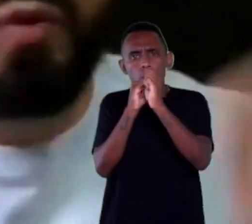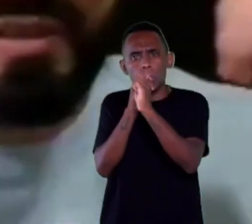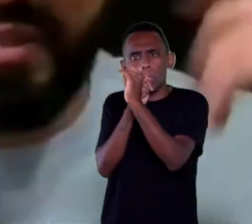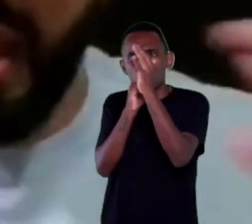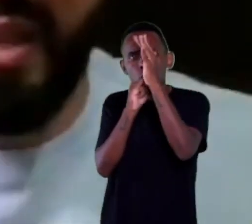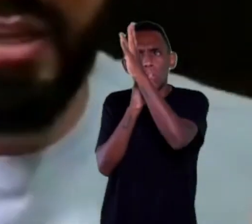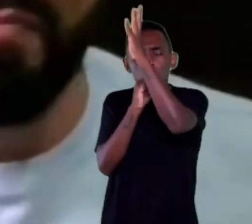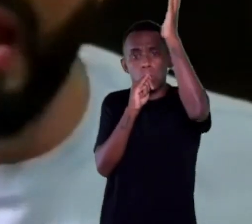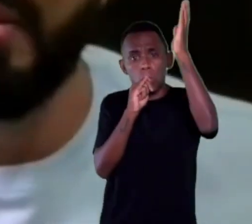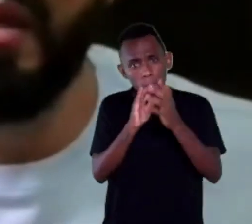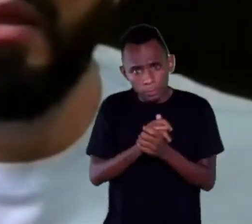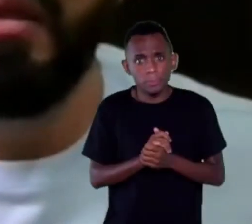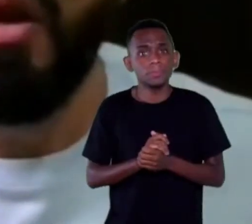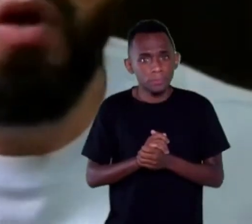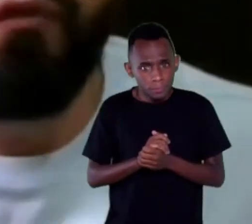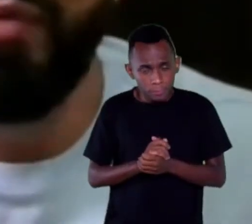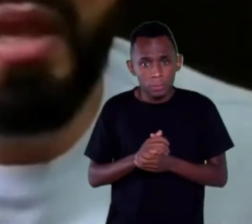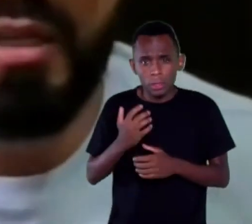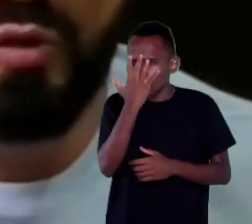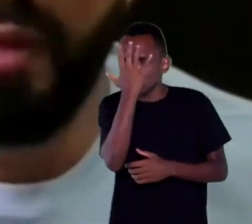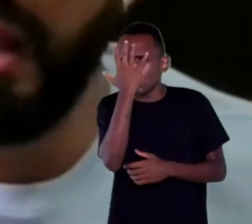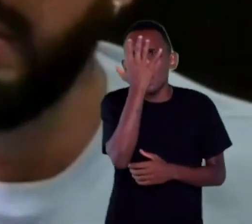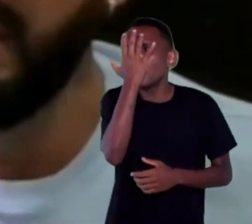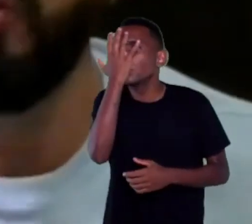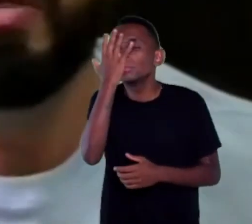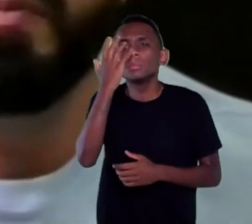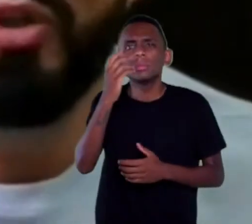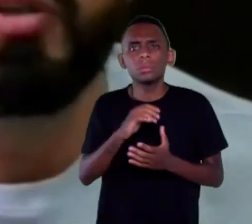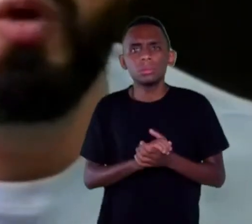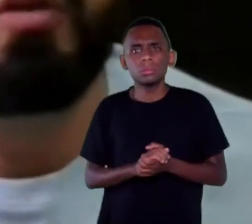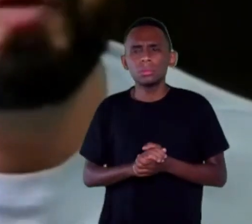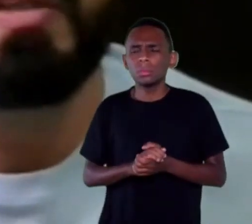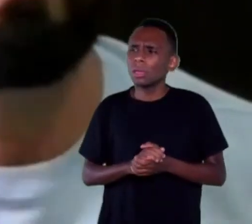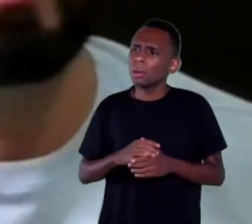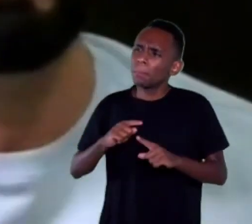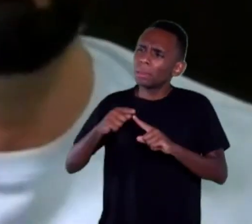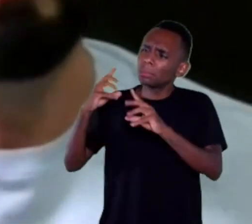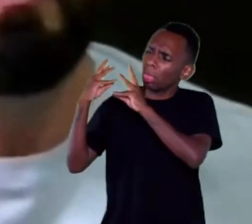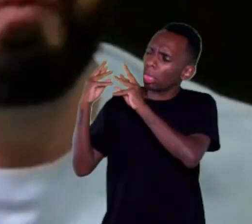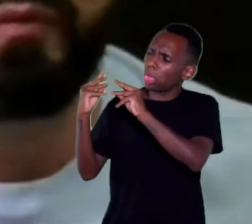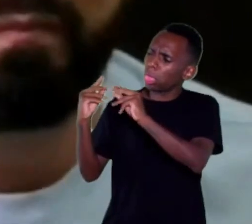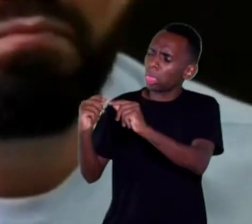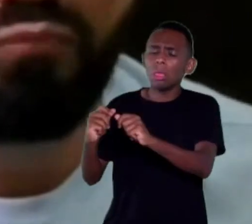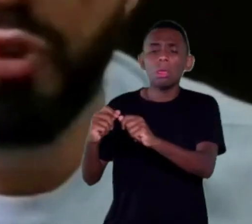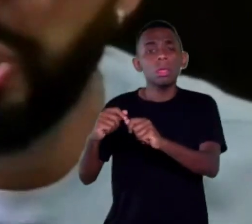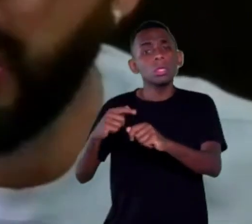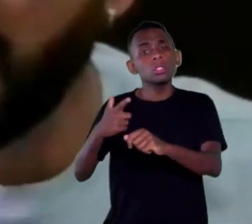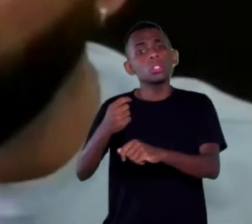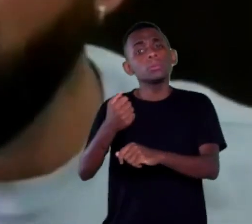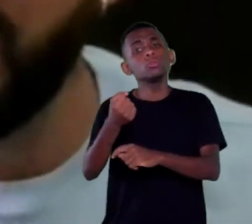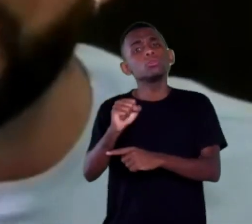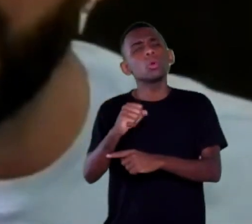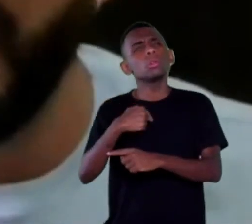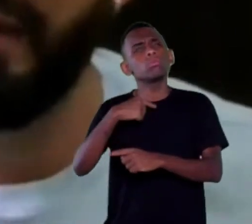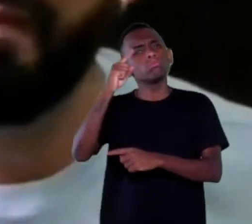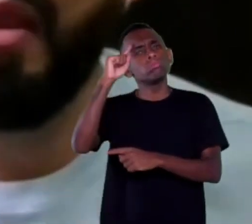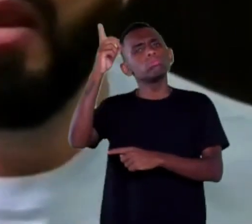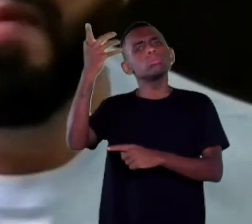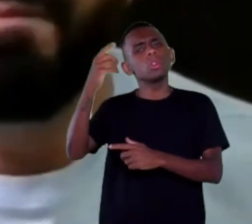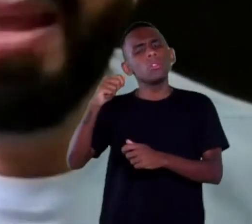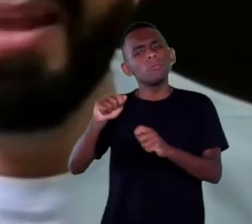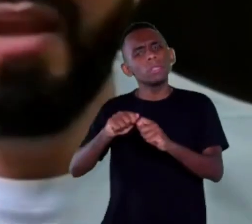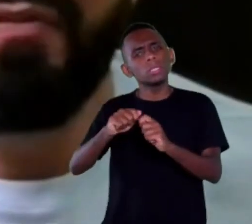fumaça, e saía de máscara, e eu não via isso mais. Em 2018 eu falei assim, vou escrever um livro. Não tinha nome, não tinha